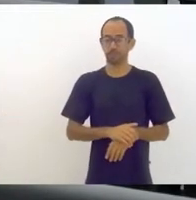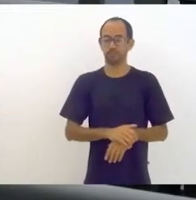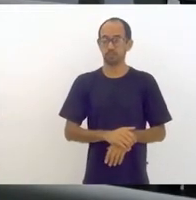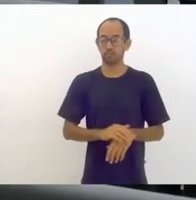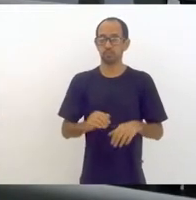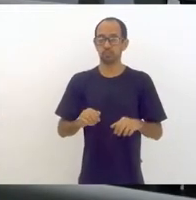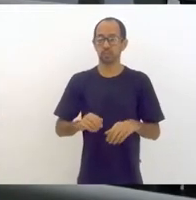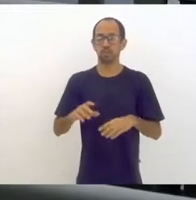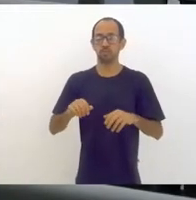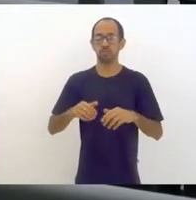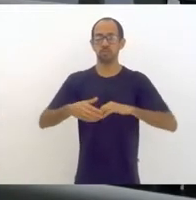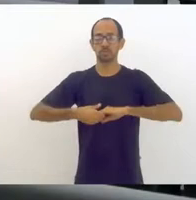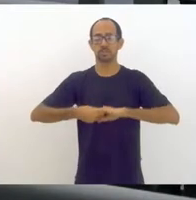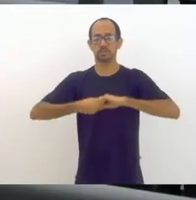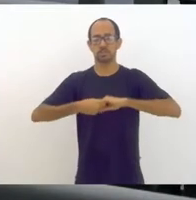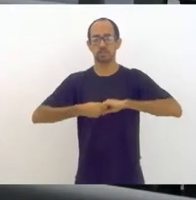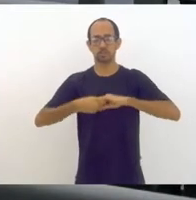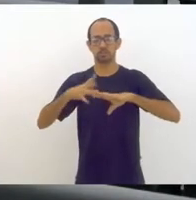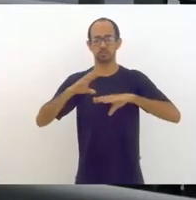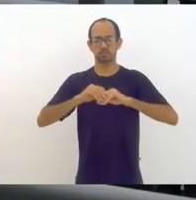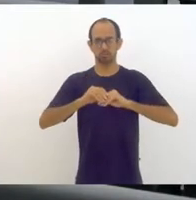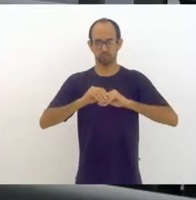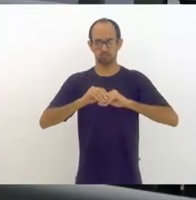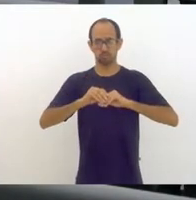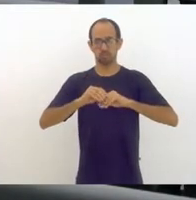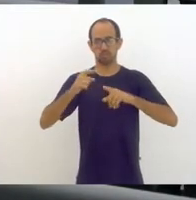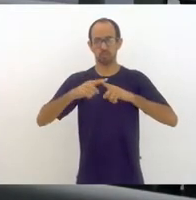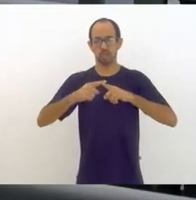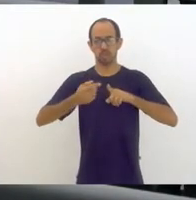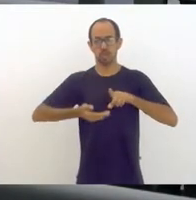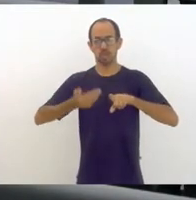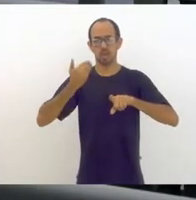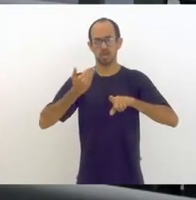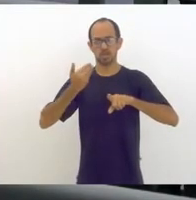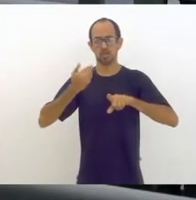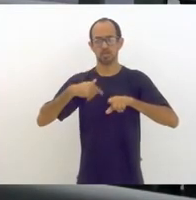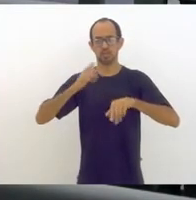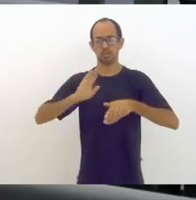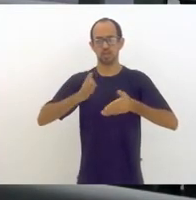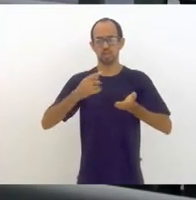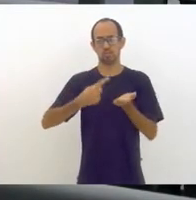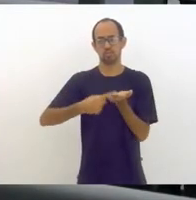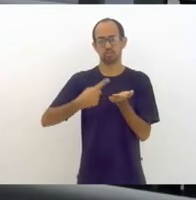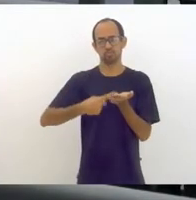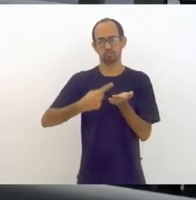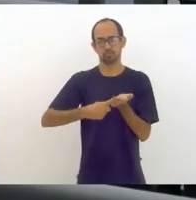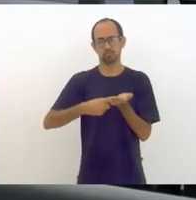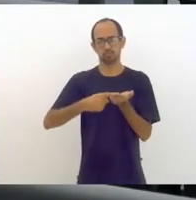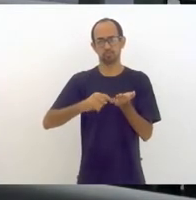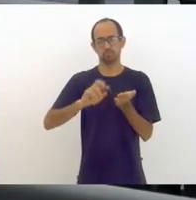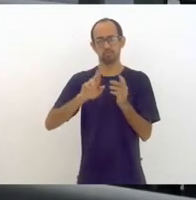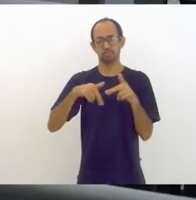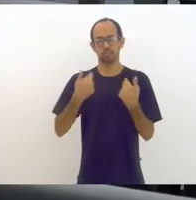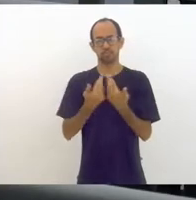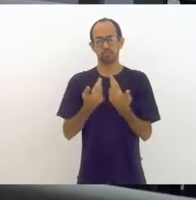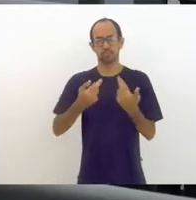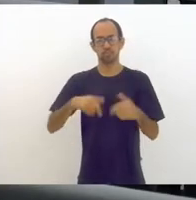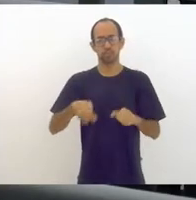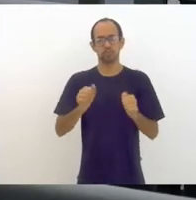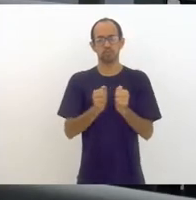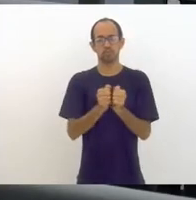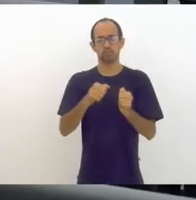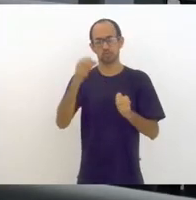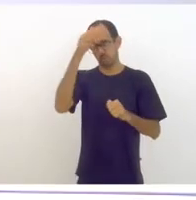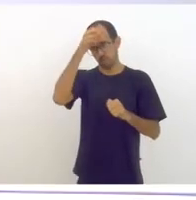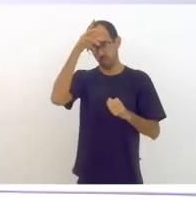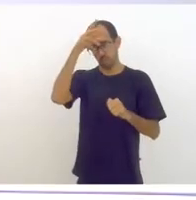uma breve saudação, pois anteriormente já havia agendado uma reunião na Genersa, junto com o prefeito de